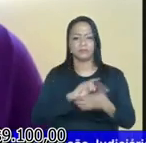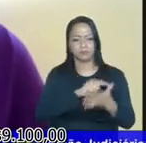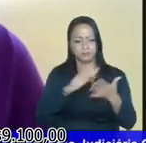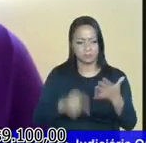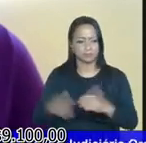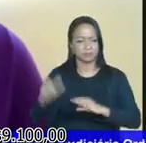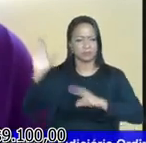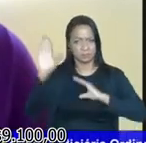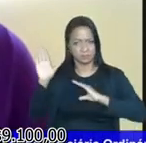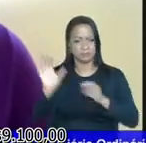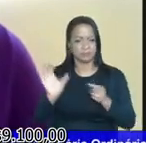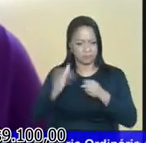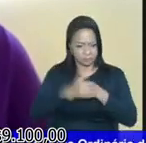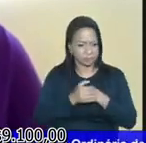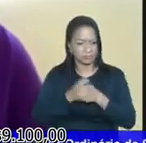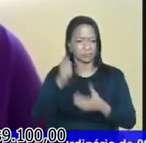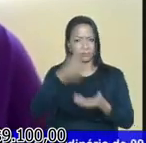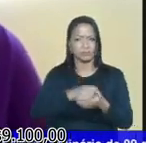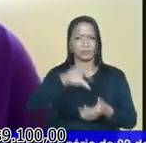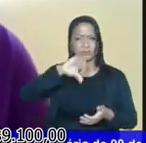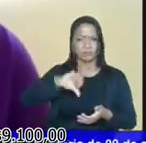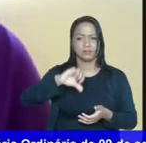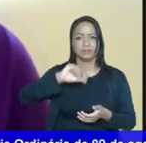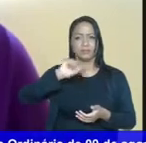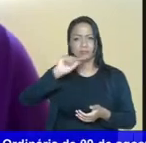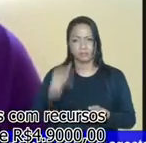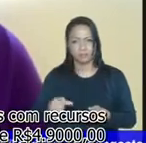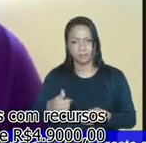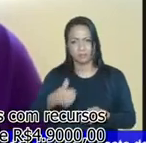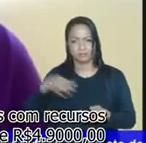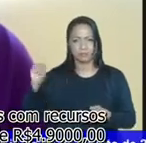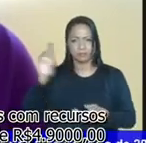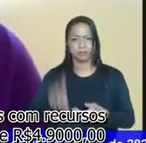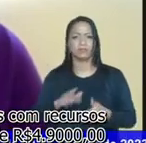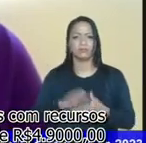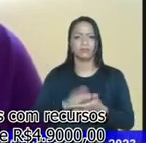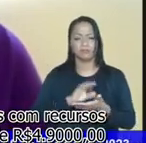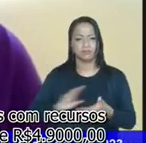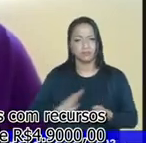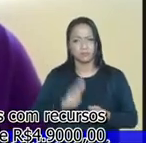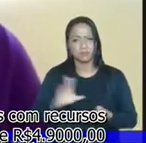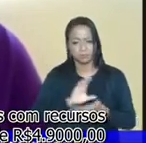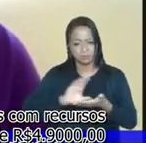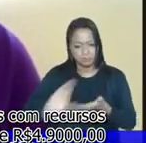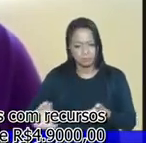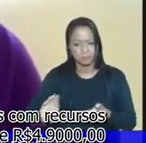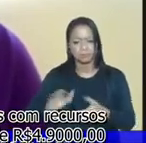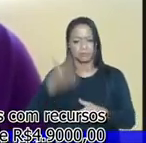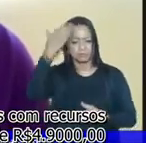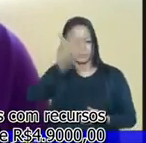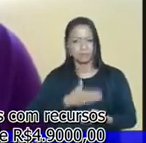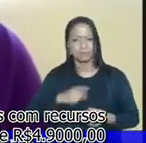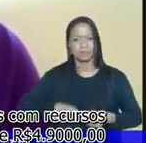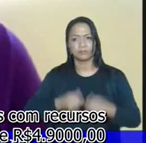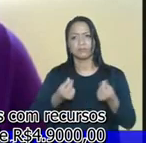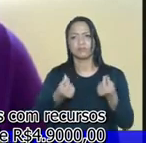que a candidata omitiu gastos no valor de R$ 9.100 e que efetuou despesas sem a devida comprovação,